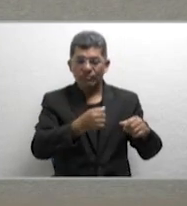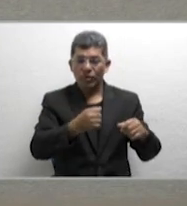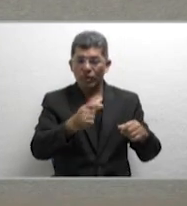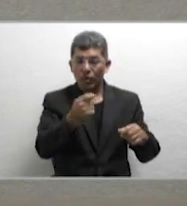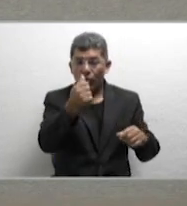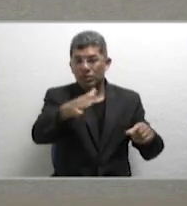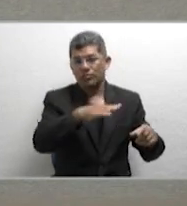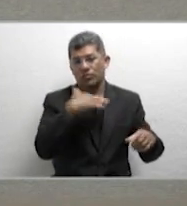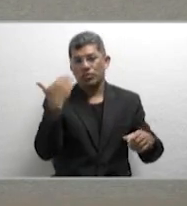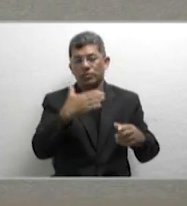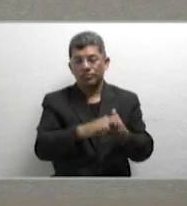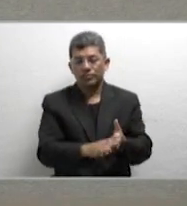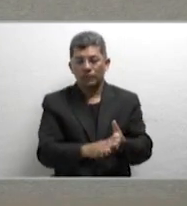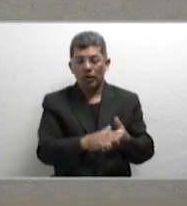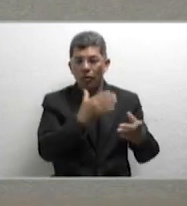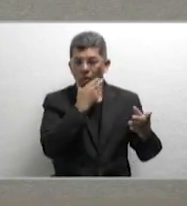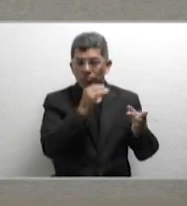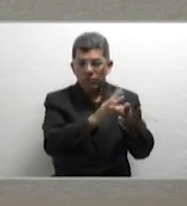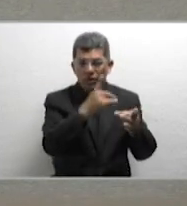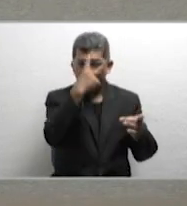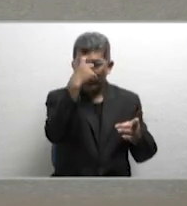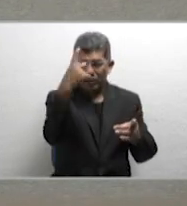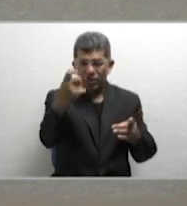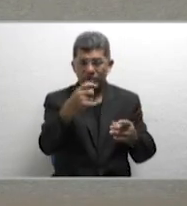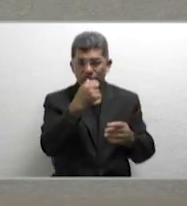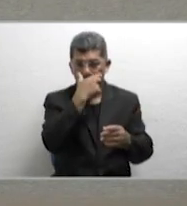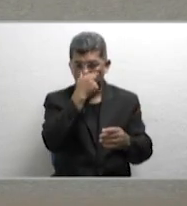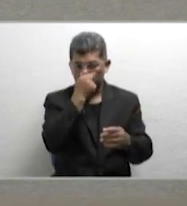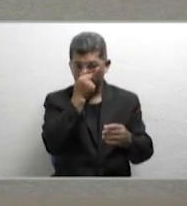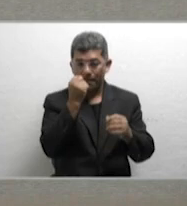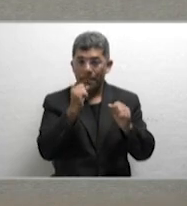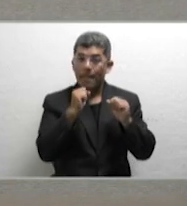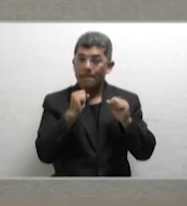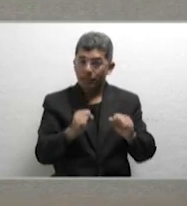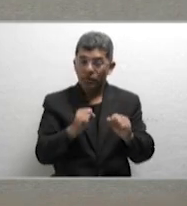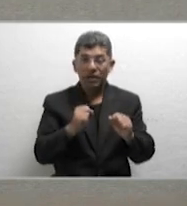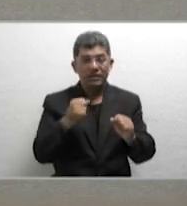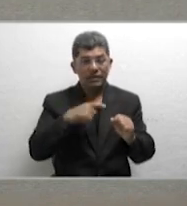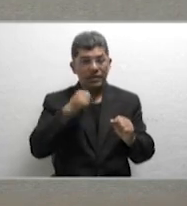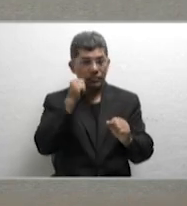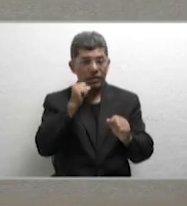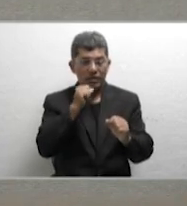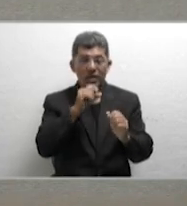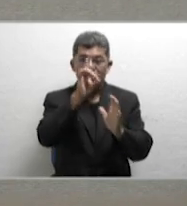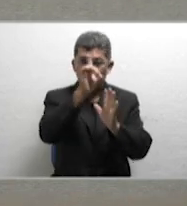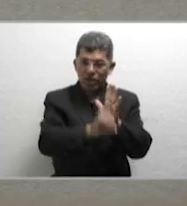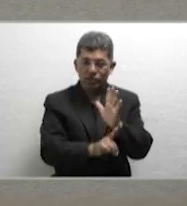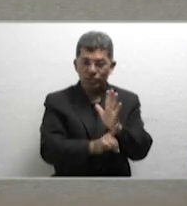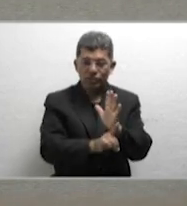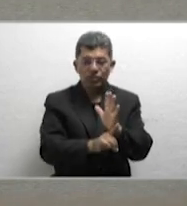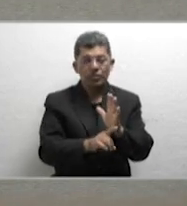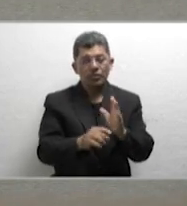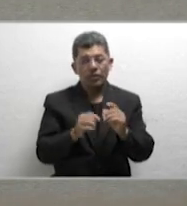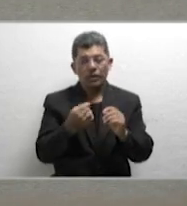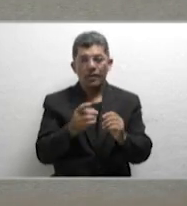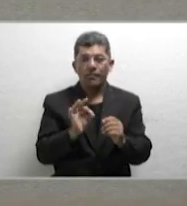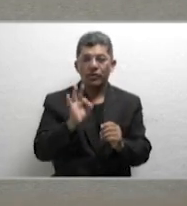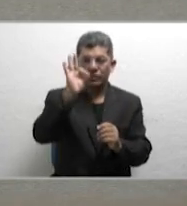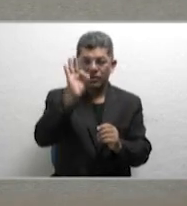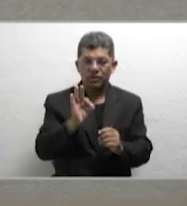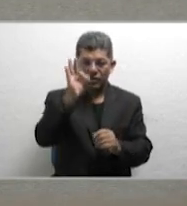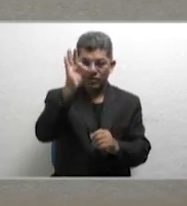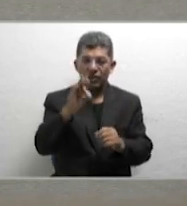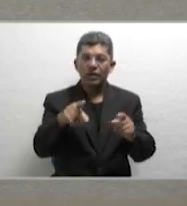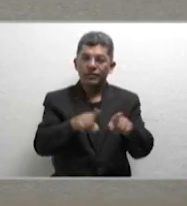feminicídio, fugir de um marido violento, essa mulher possa ter direito com prioridade a um percentual